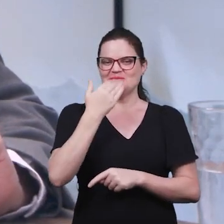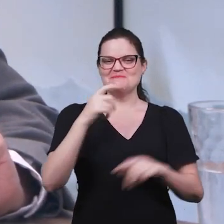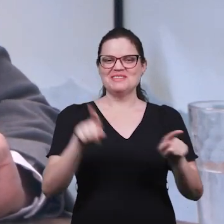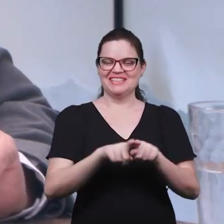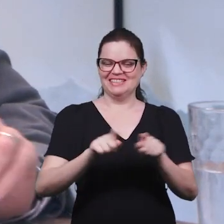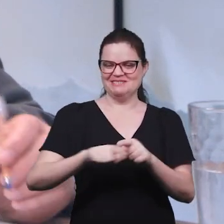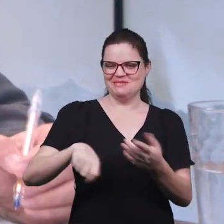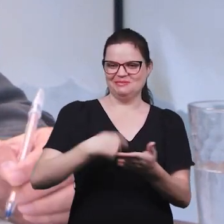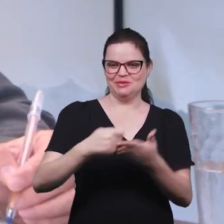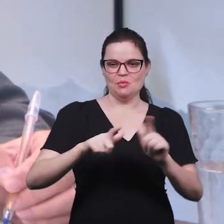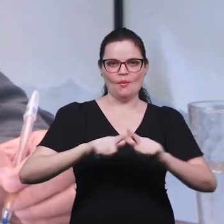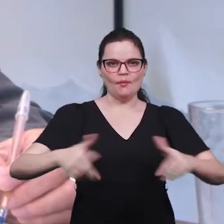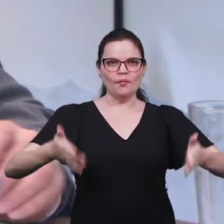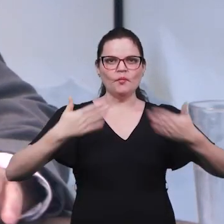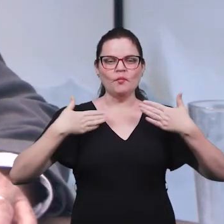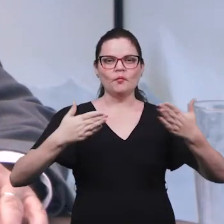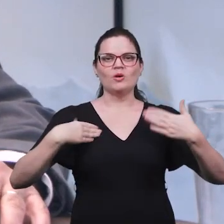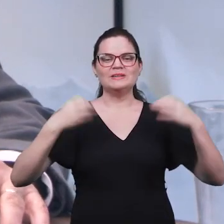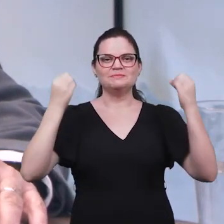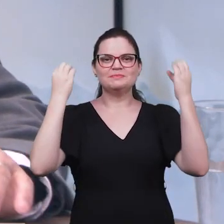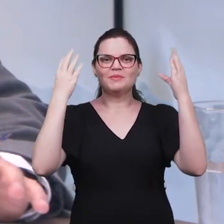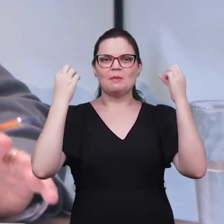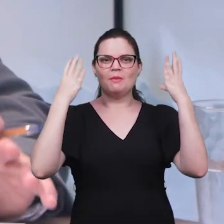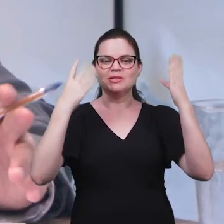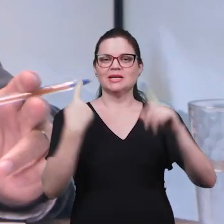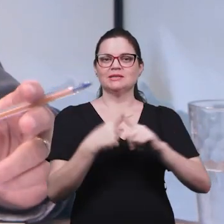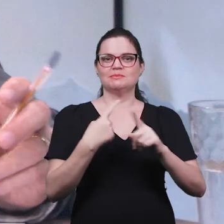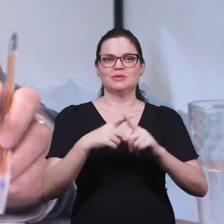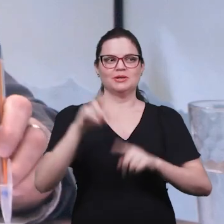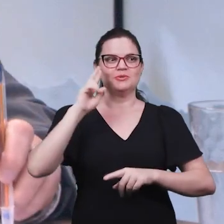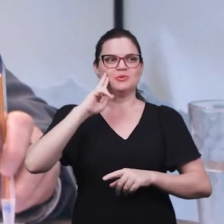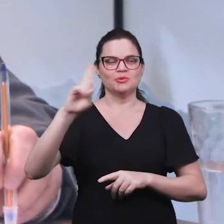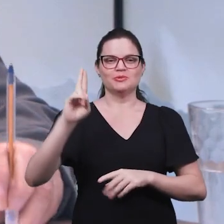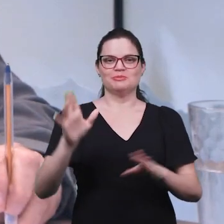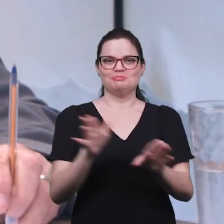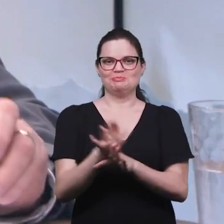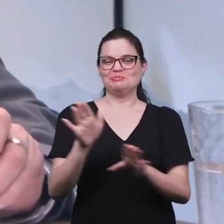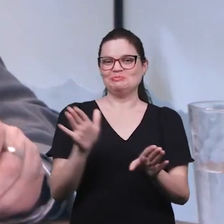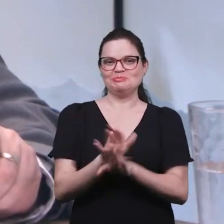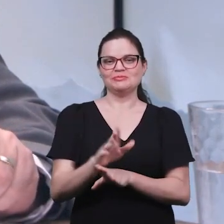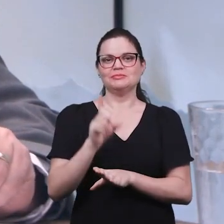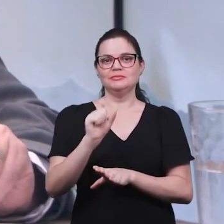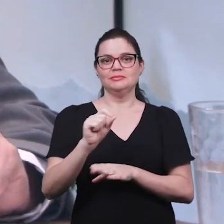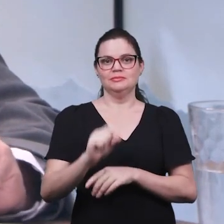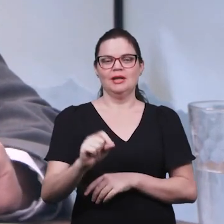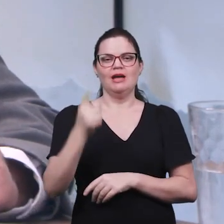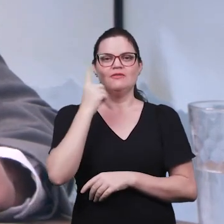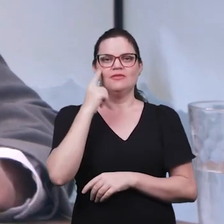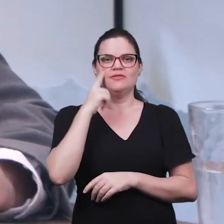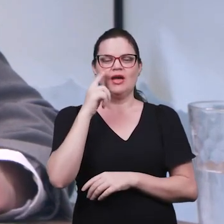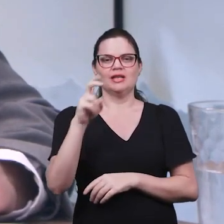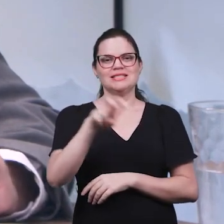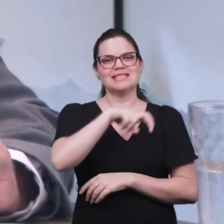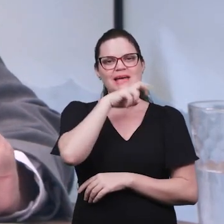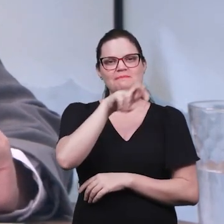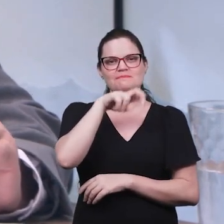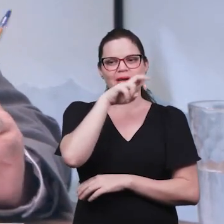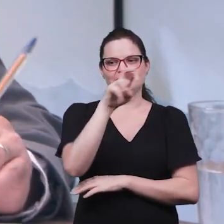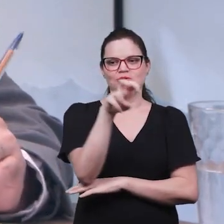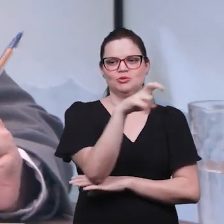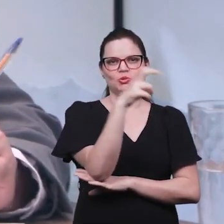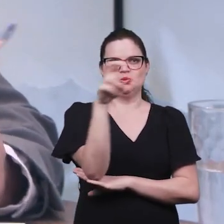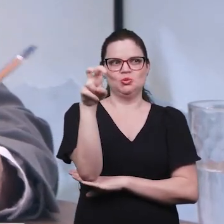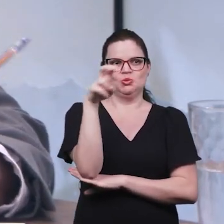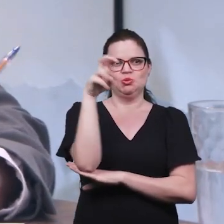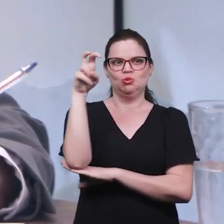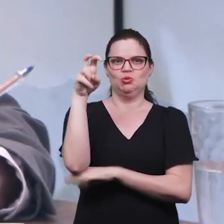no deserto, Moisés, por orientação do Senhor, levantou a serpente de metal. Essa